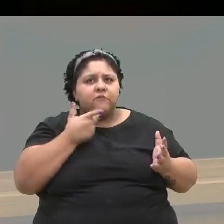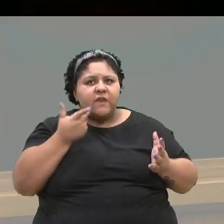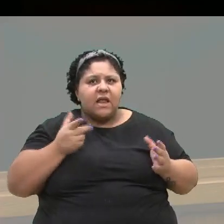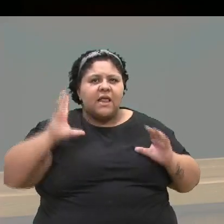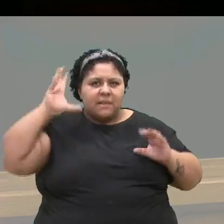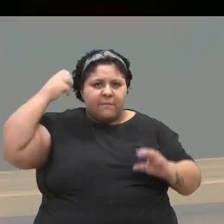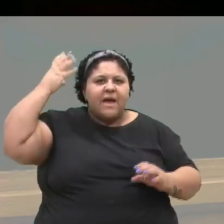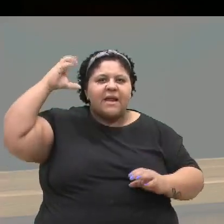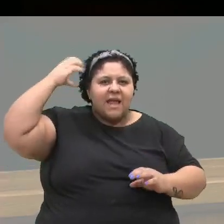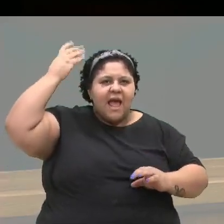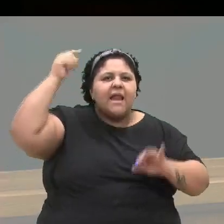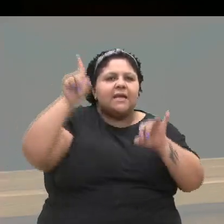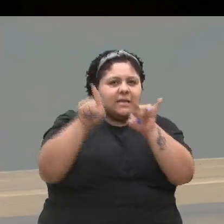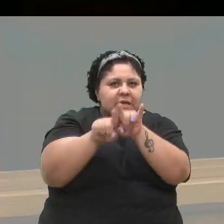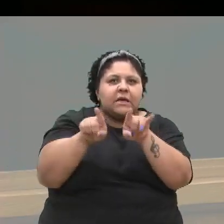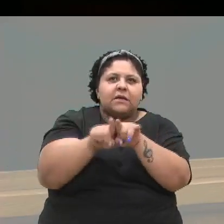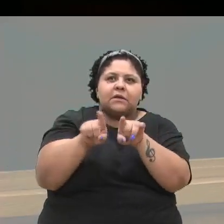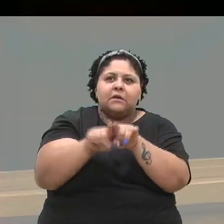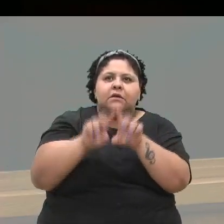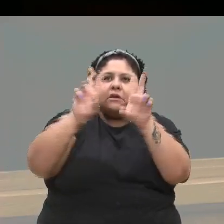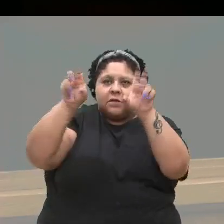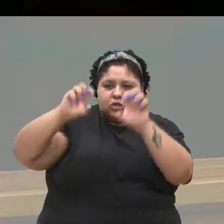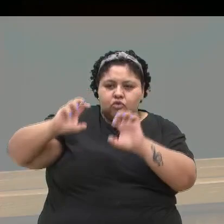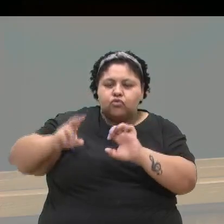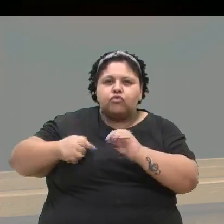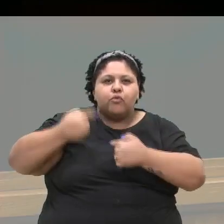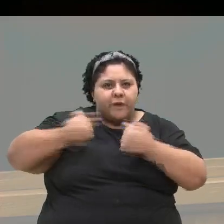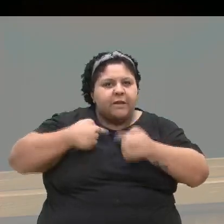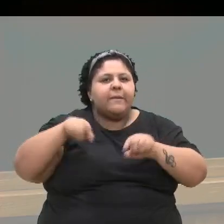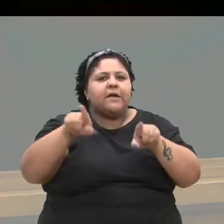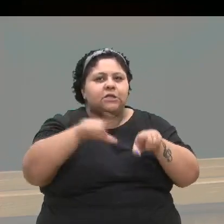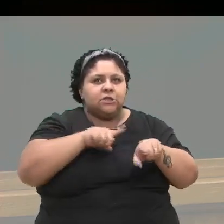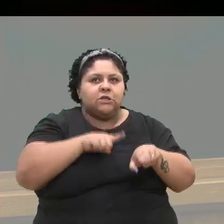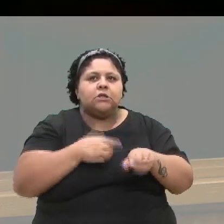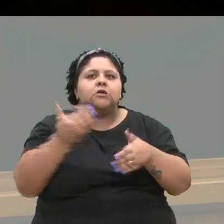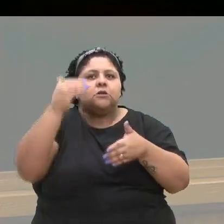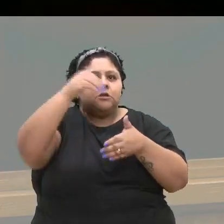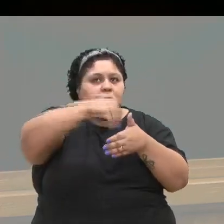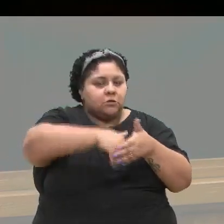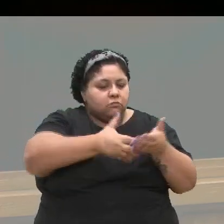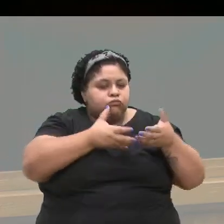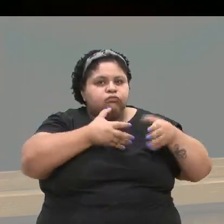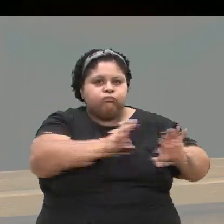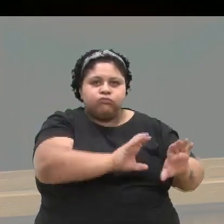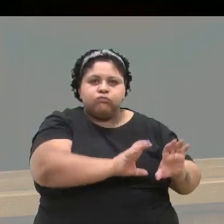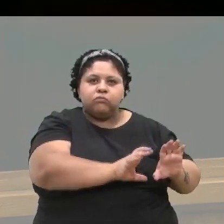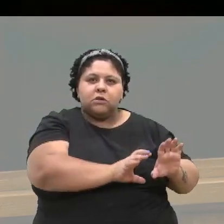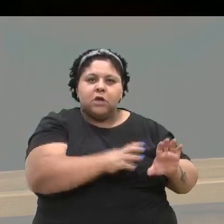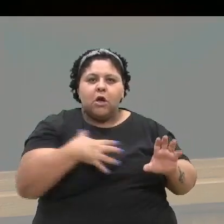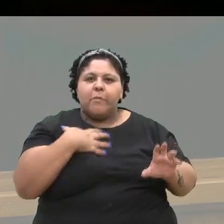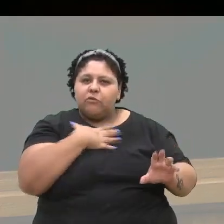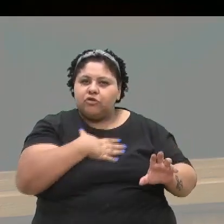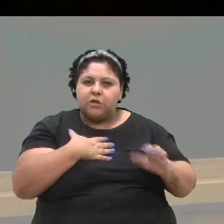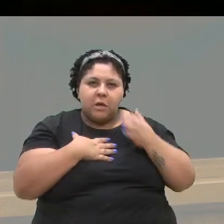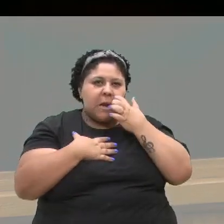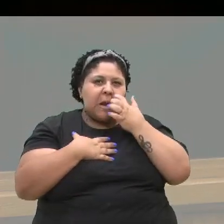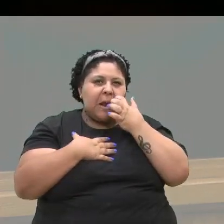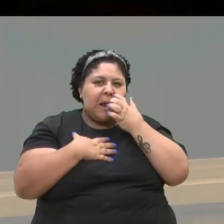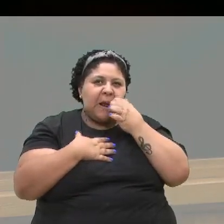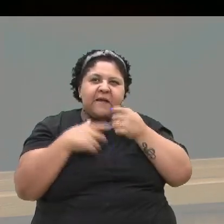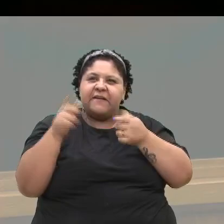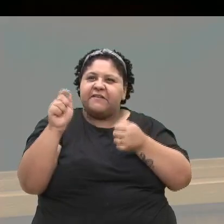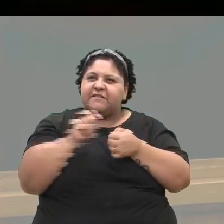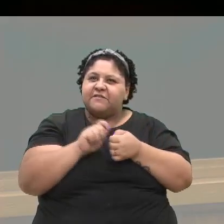Vamos falar da Marielle. Assunto para debate nós temos, tá? Votarei contra pela forma como está sendo